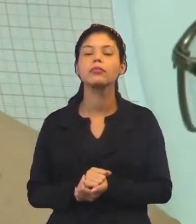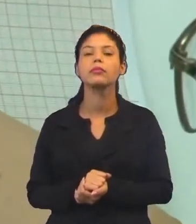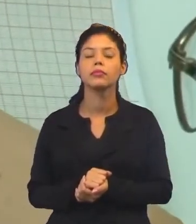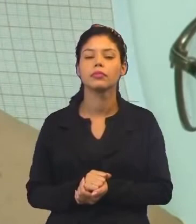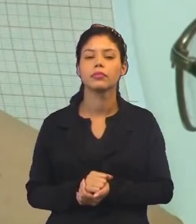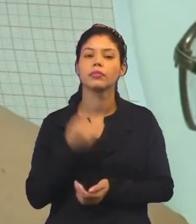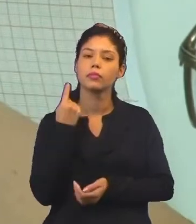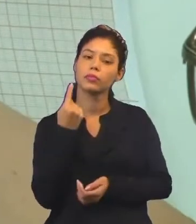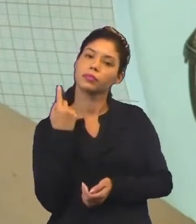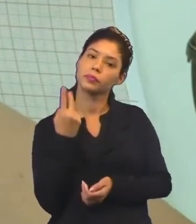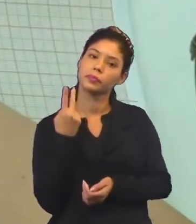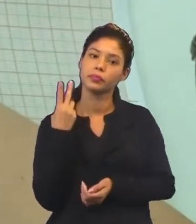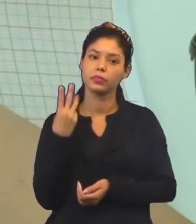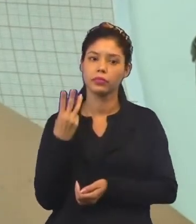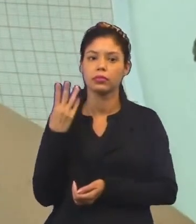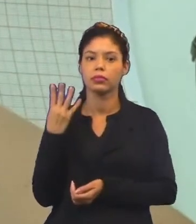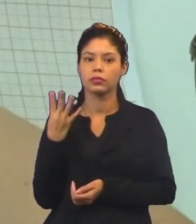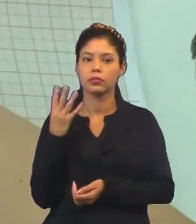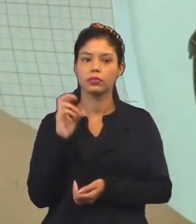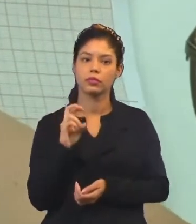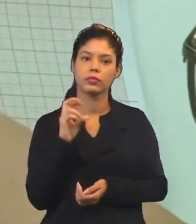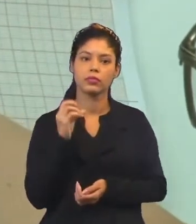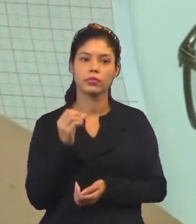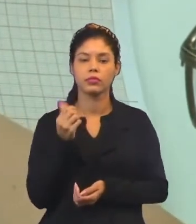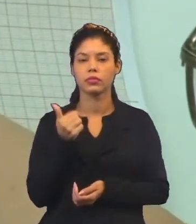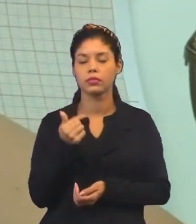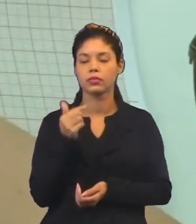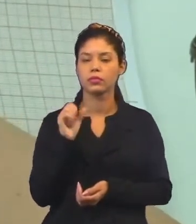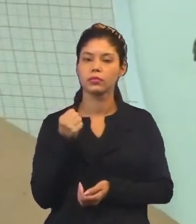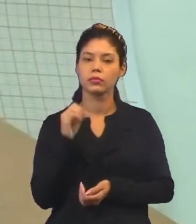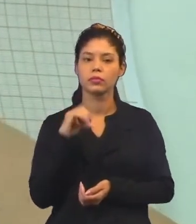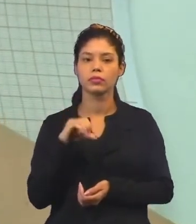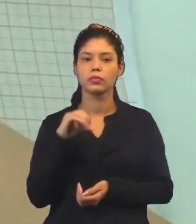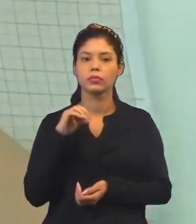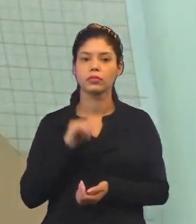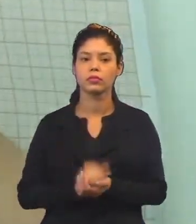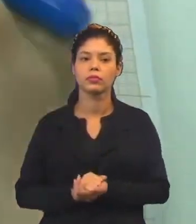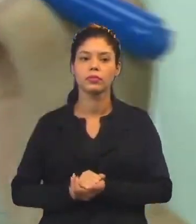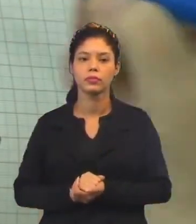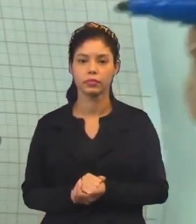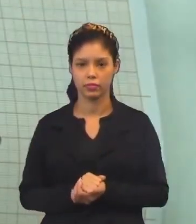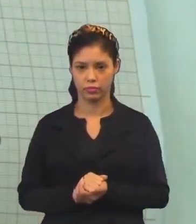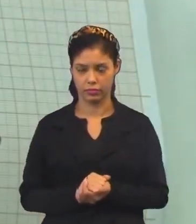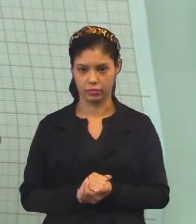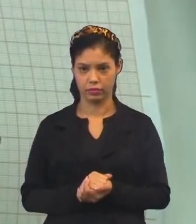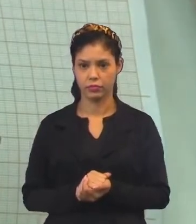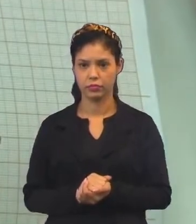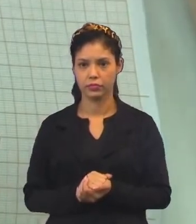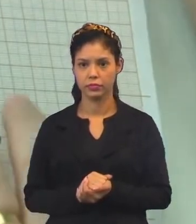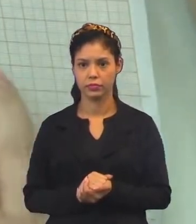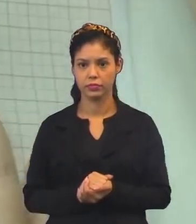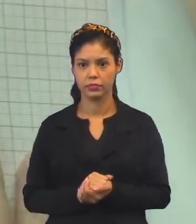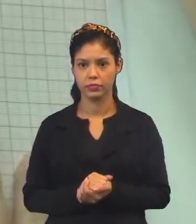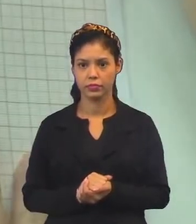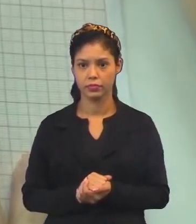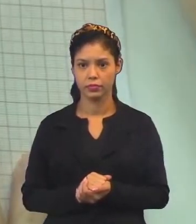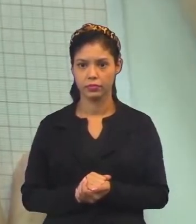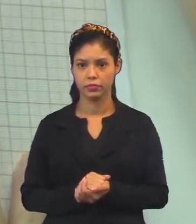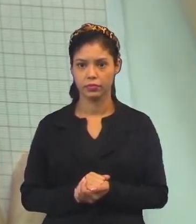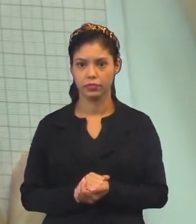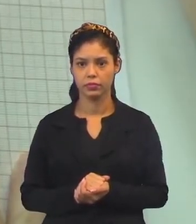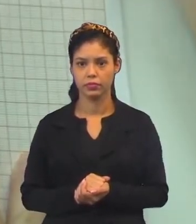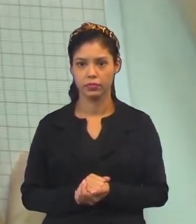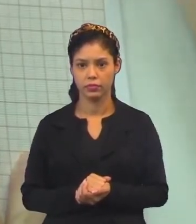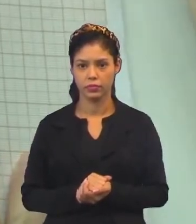E aí a gente conta 1, 2, 3, 4, 5, 6, 7, 8, 9. Então, eu sei que a área aqui,